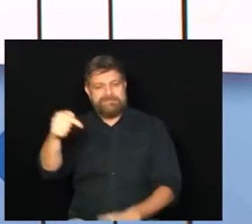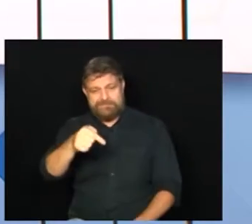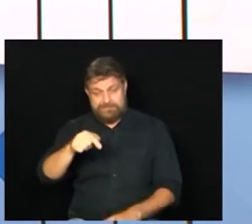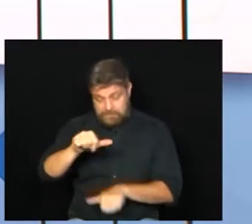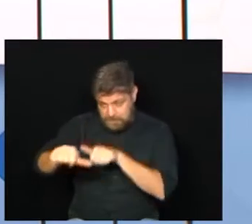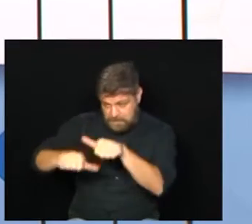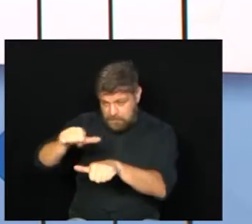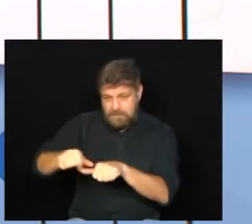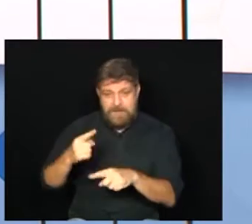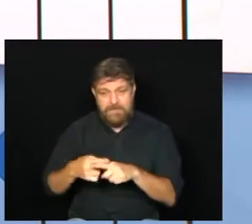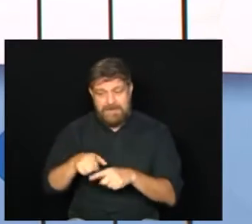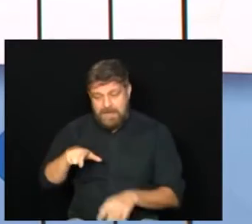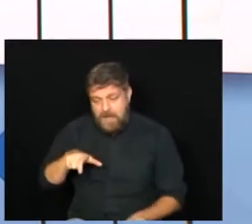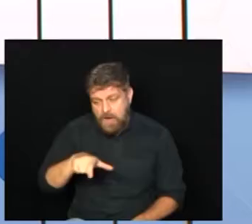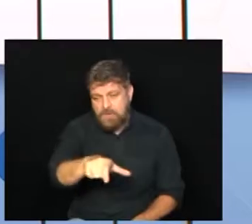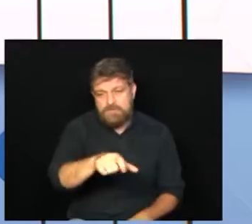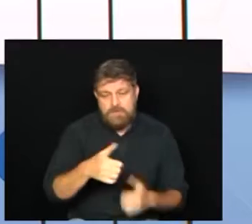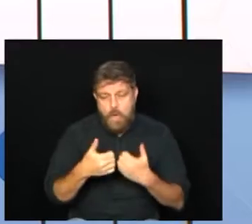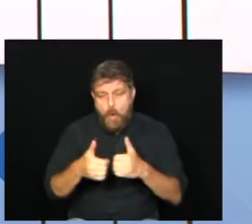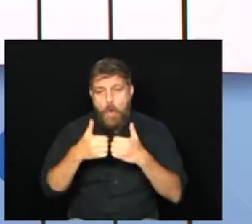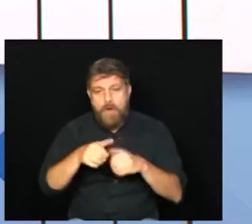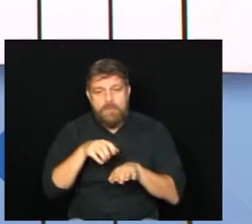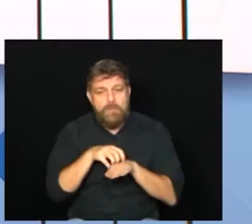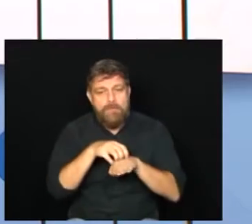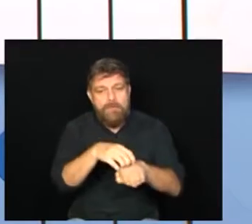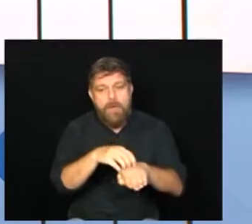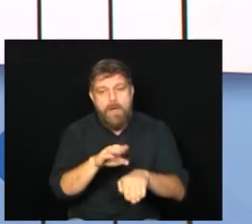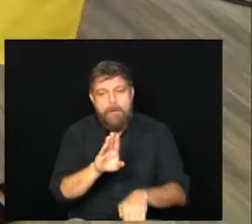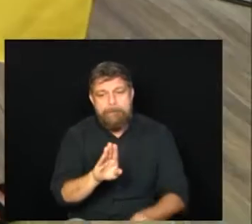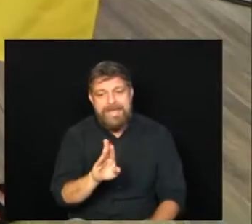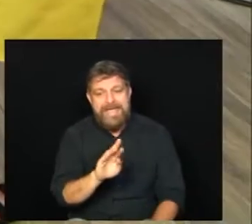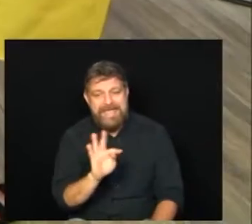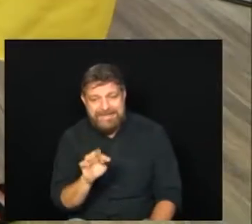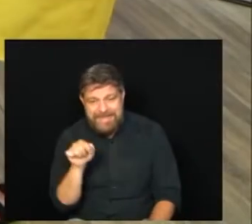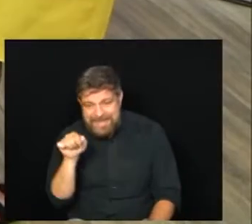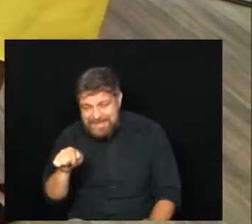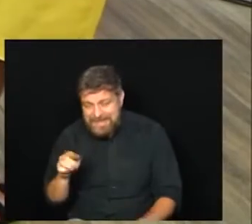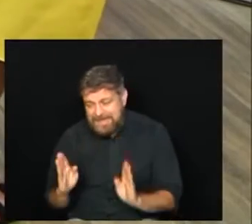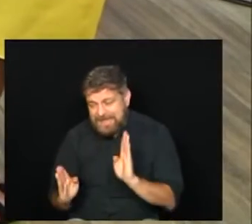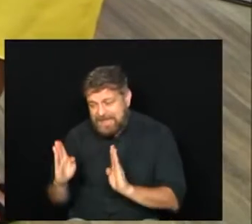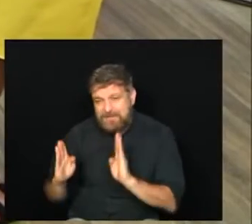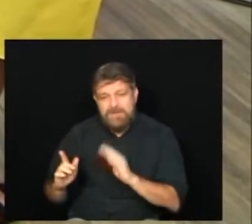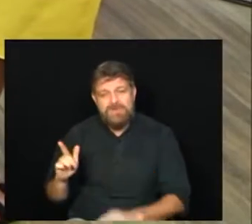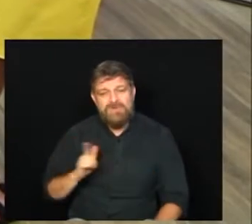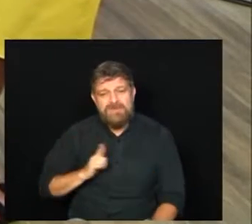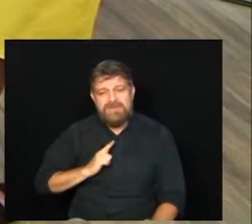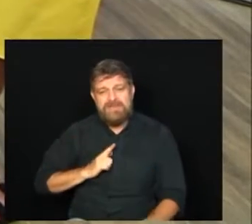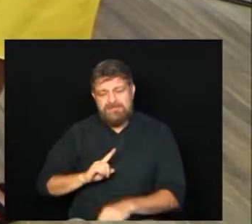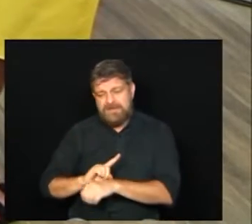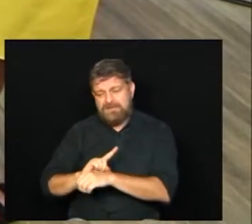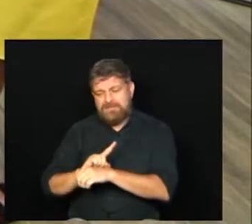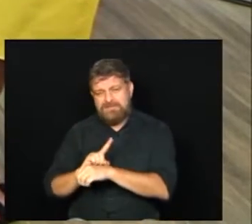por medida do BRT e a gente teve, por exemplo, Gabriel, naquele período,